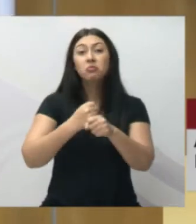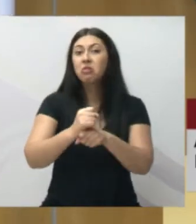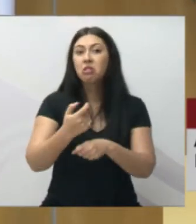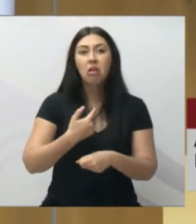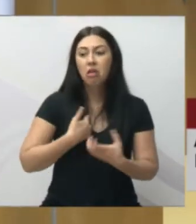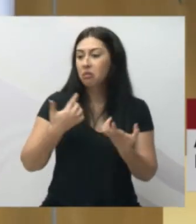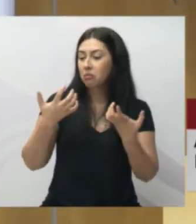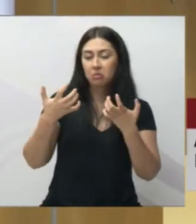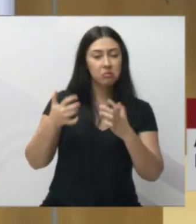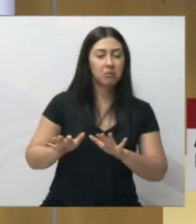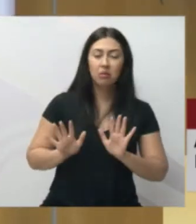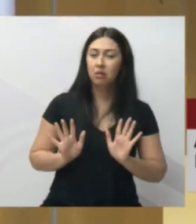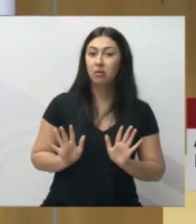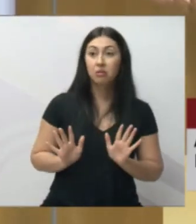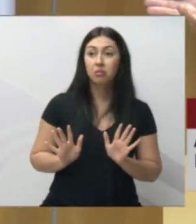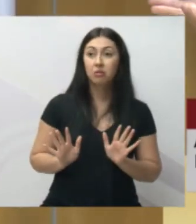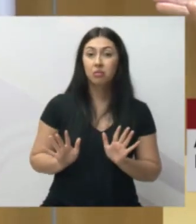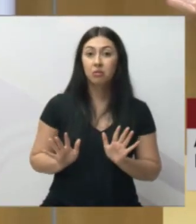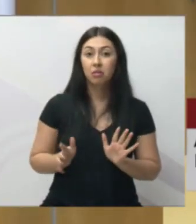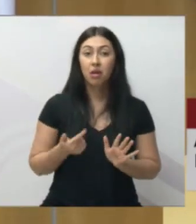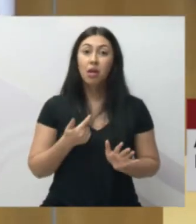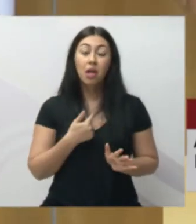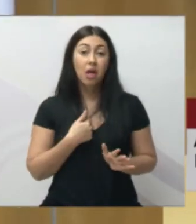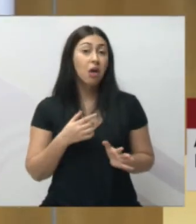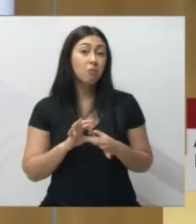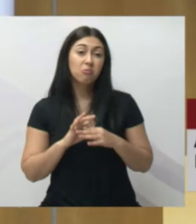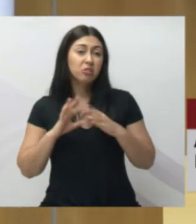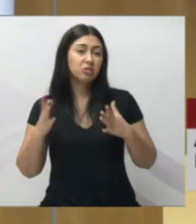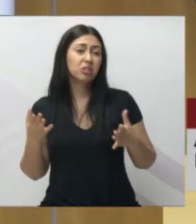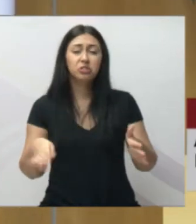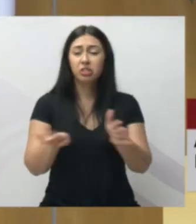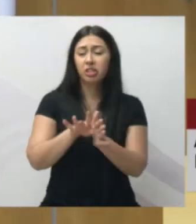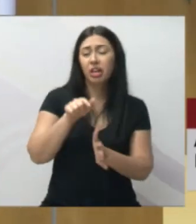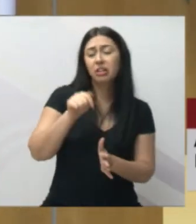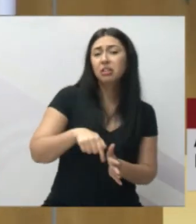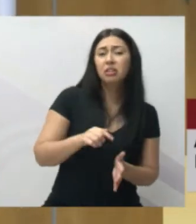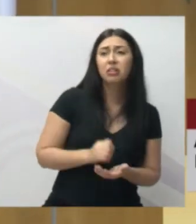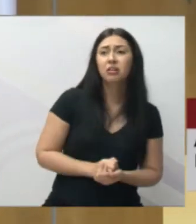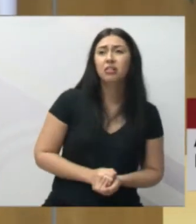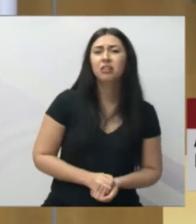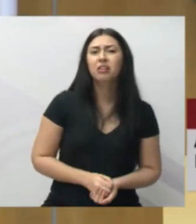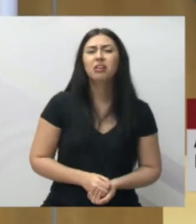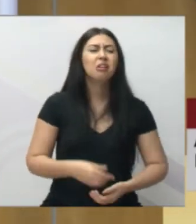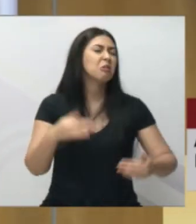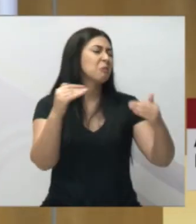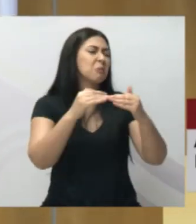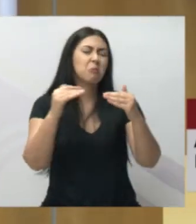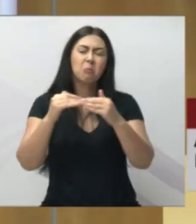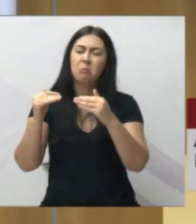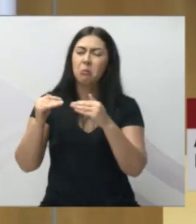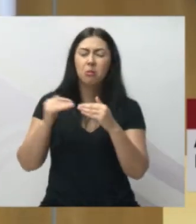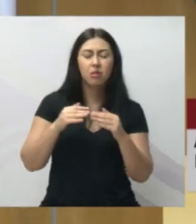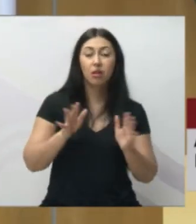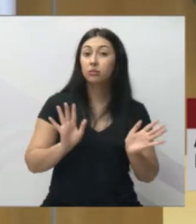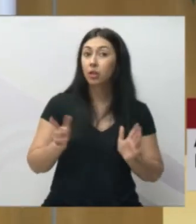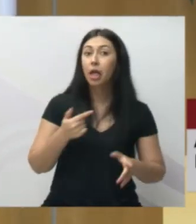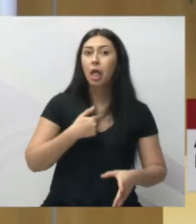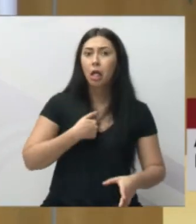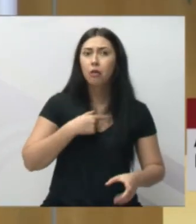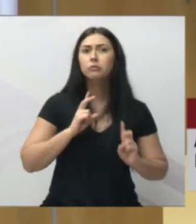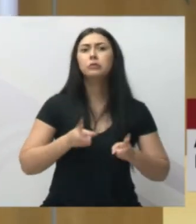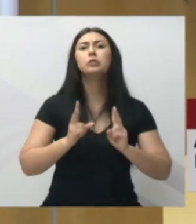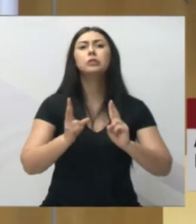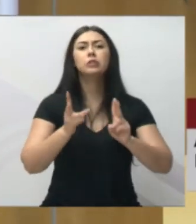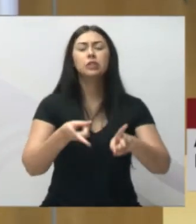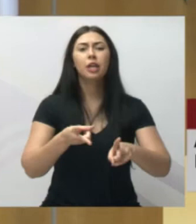própria. Portanto, para mim seria muito tranquilo chegar e dizer aqui que tem que cortar mesmo isso. Não, eu sempre vou defender essa casa,